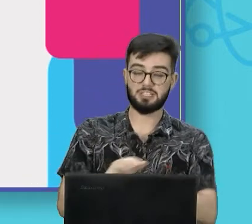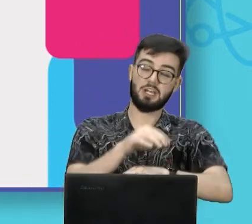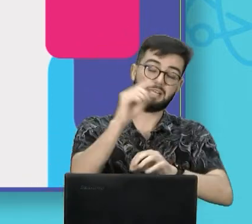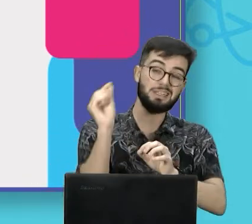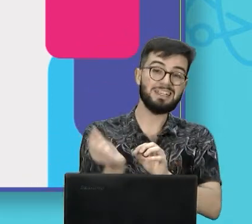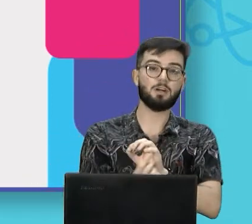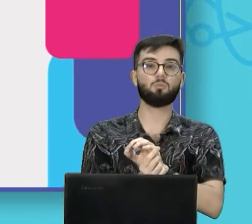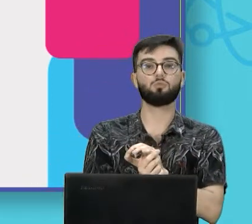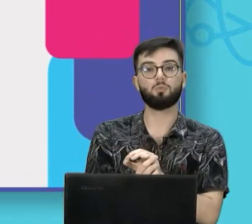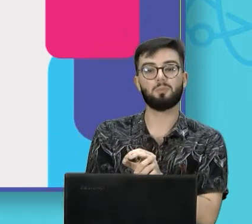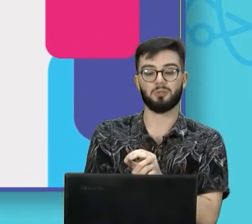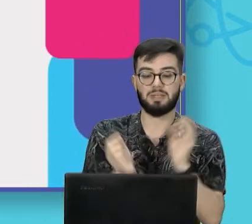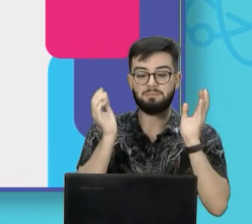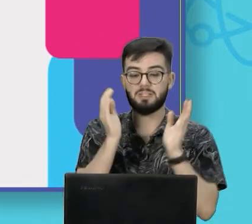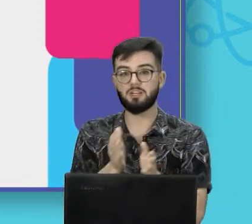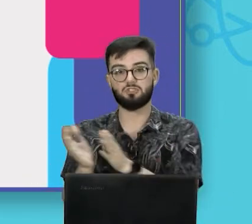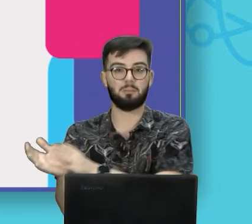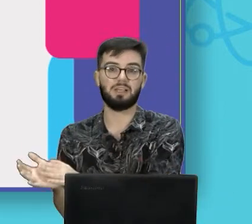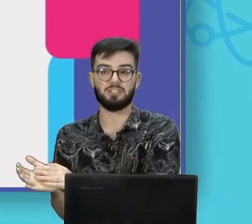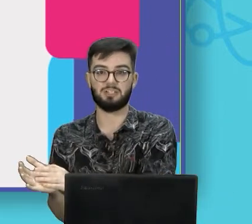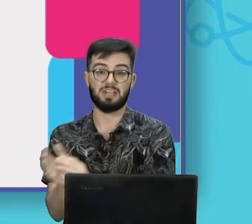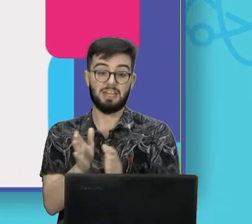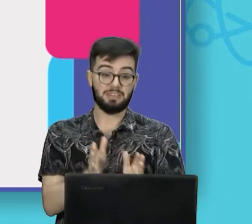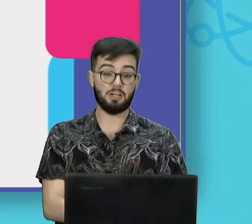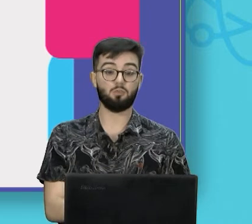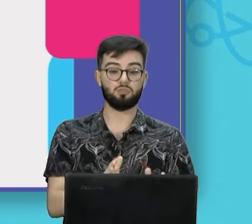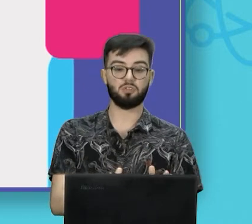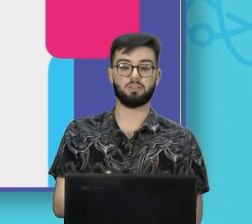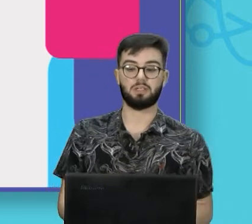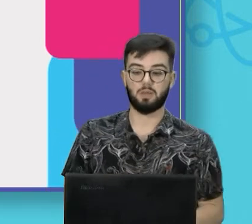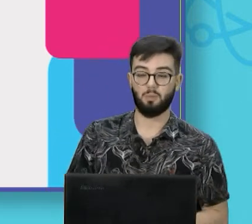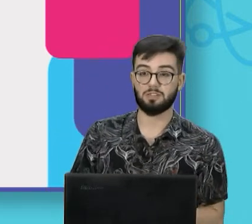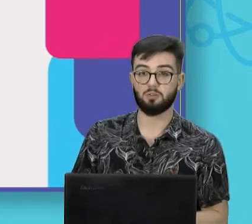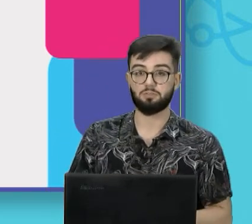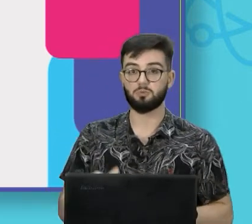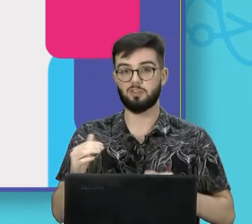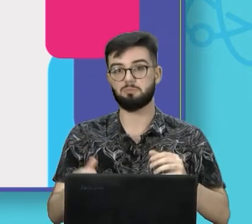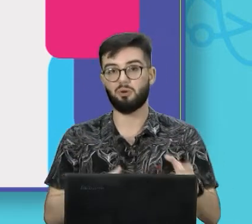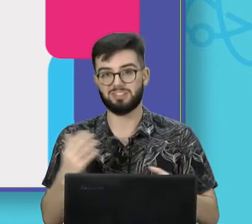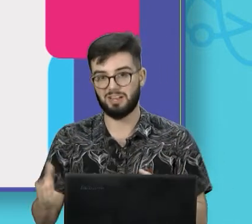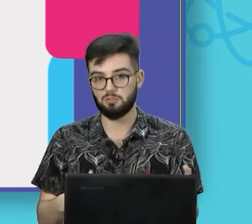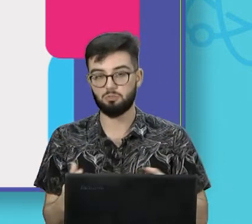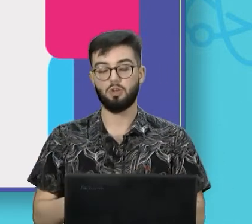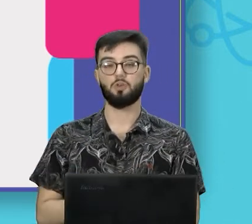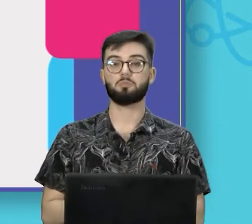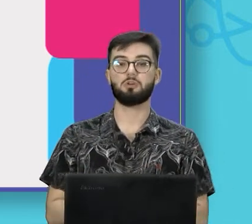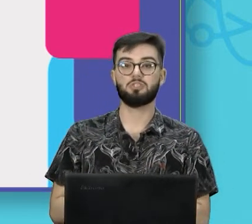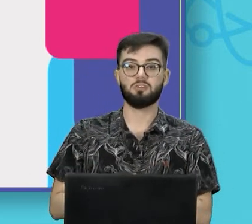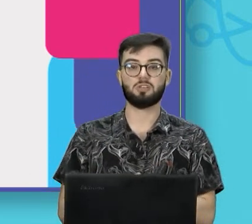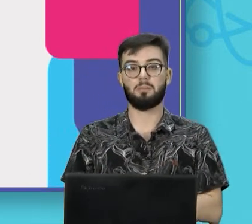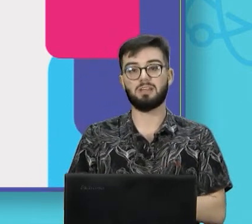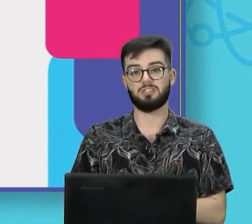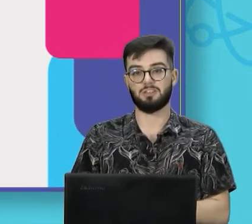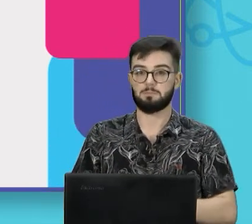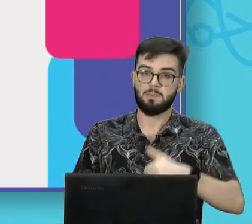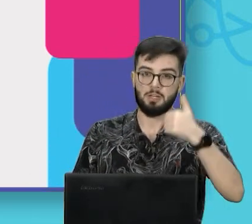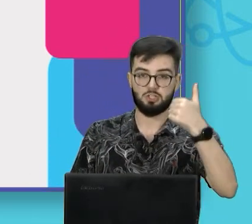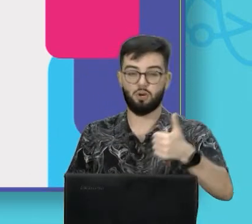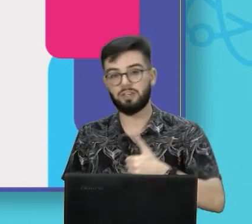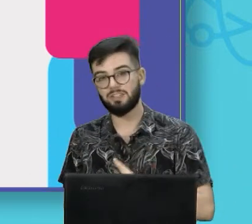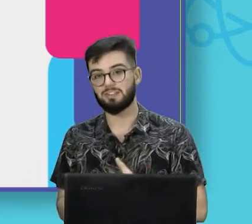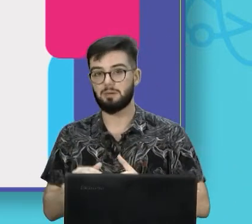E aí a gente brinca com o ponto né direitos trabalhistas e na Constituição de 34 onde vão ter esboçados primeiros direitos